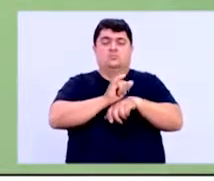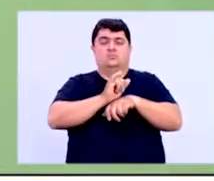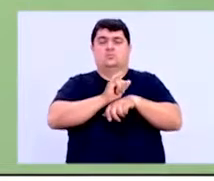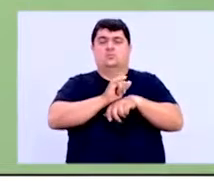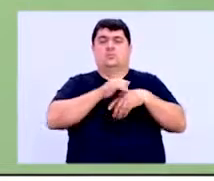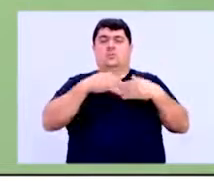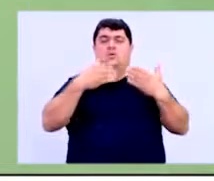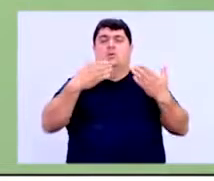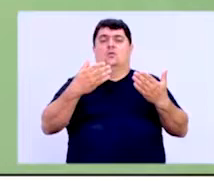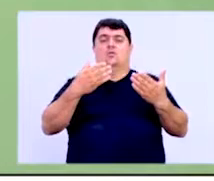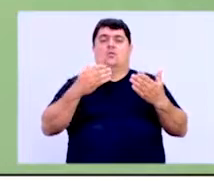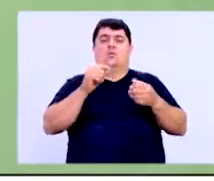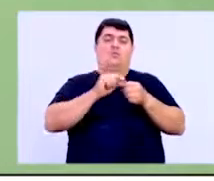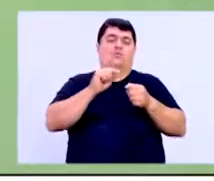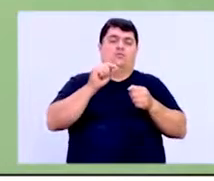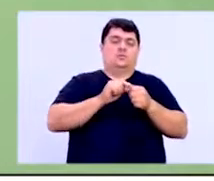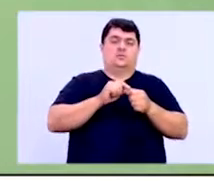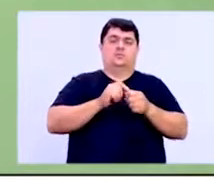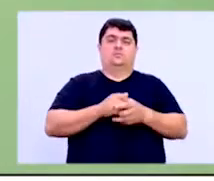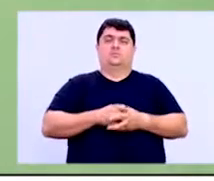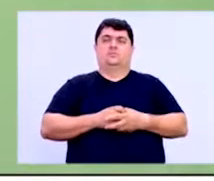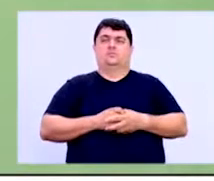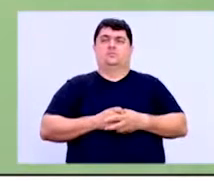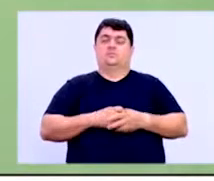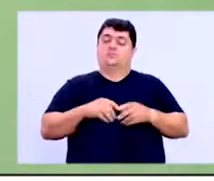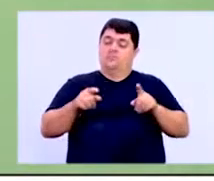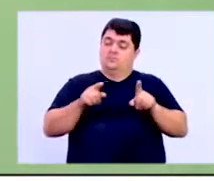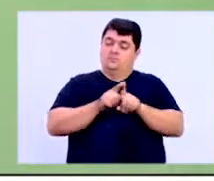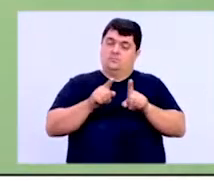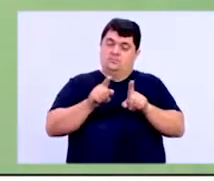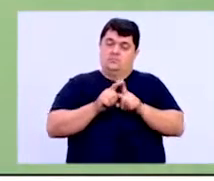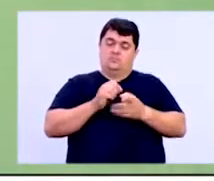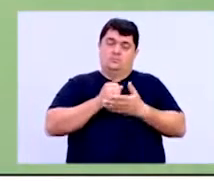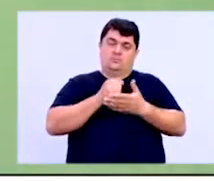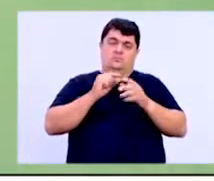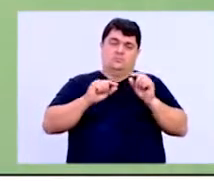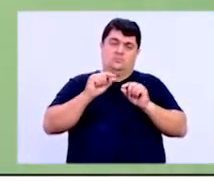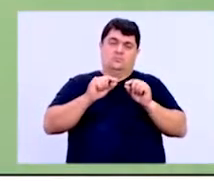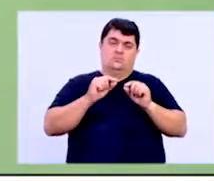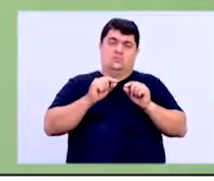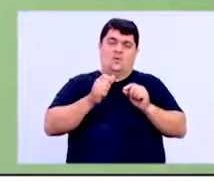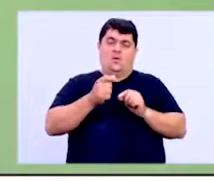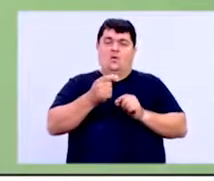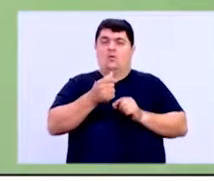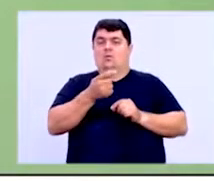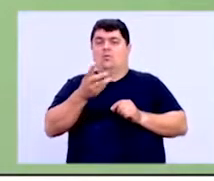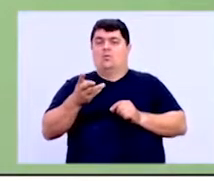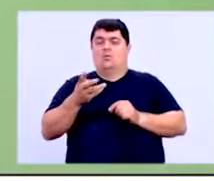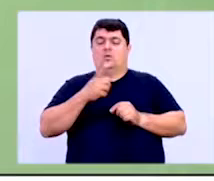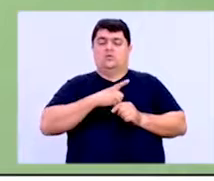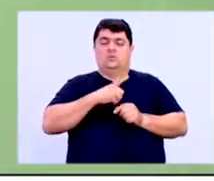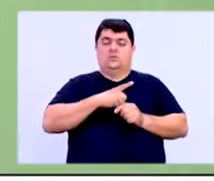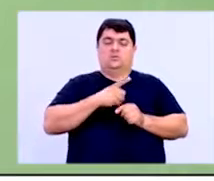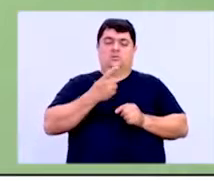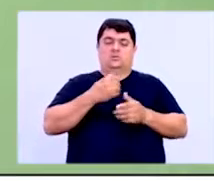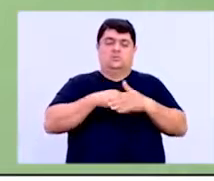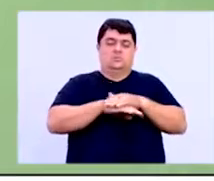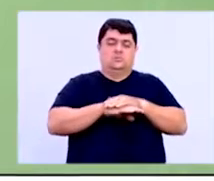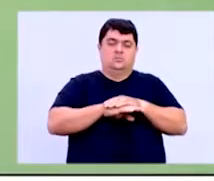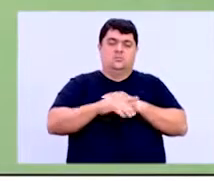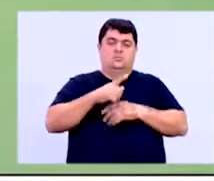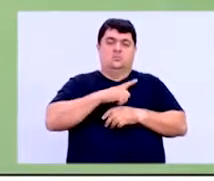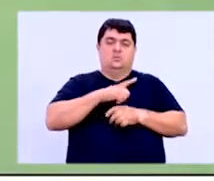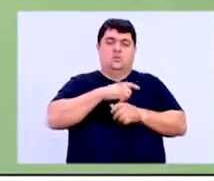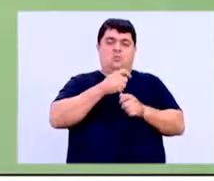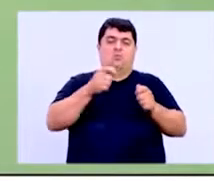qual produto melhor será produzido. E também ajudará em quê? Verificar quanto sobrou para pagar o resto